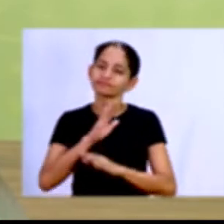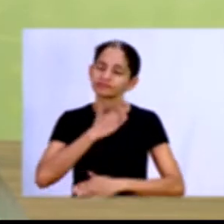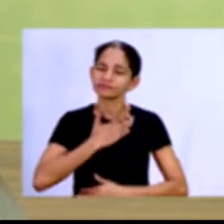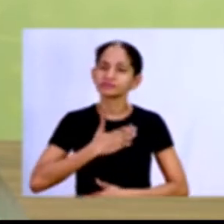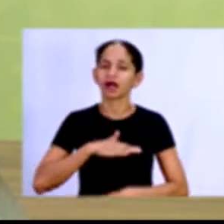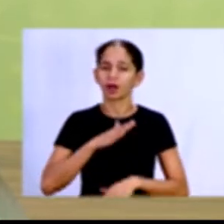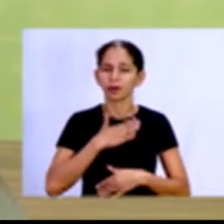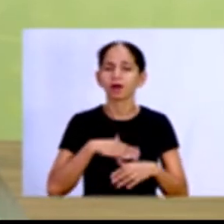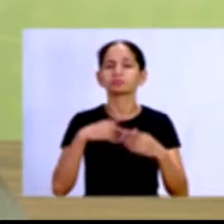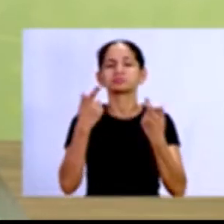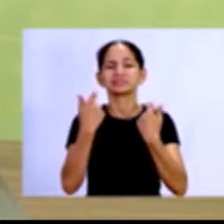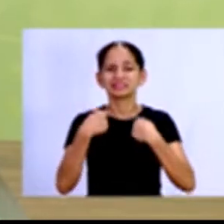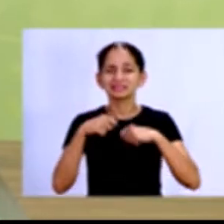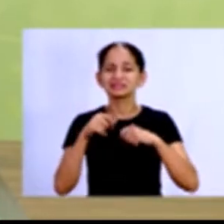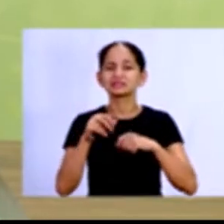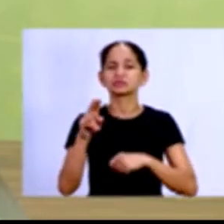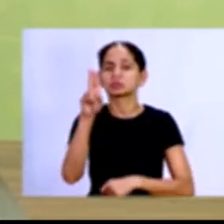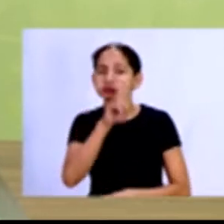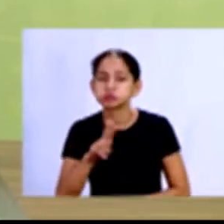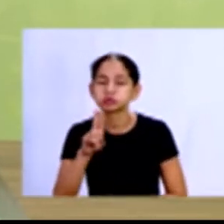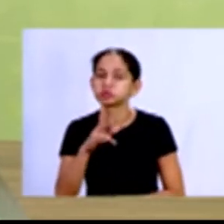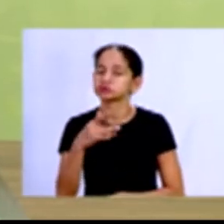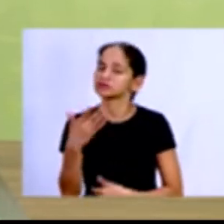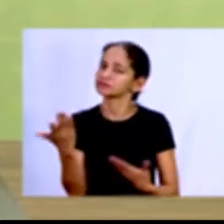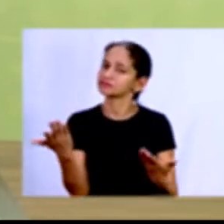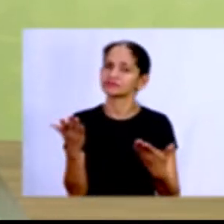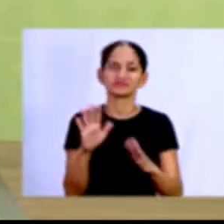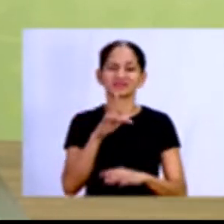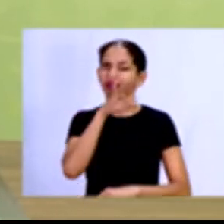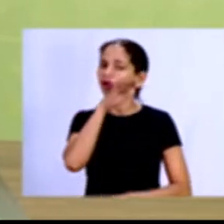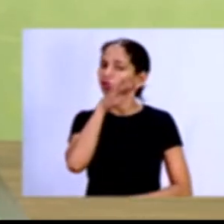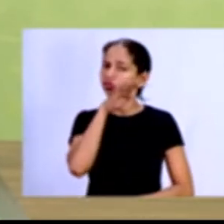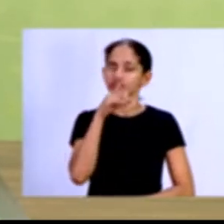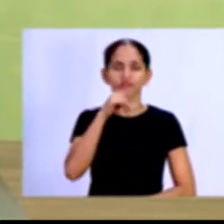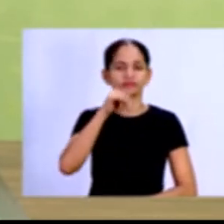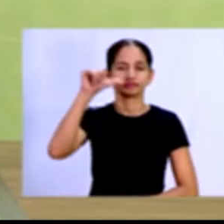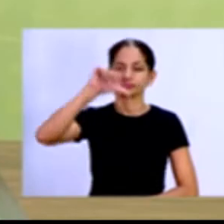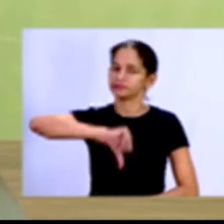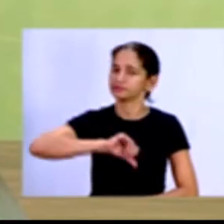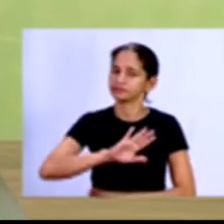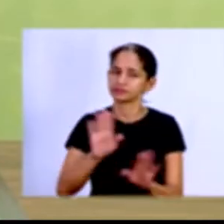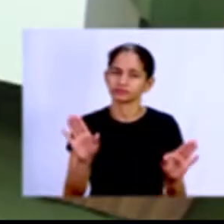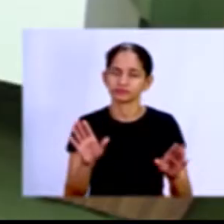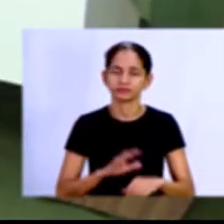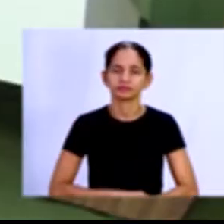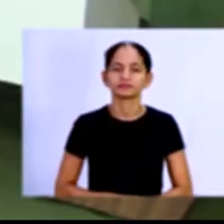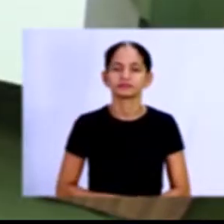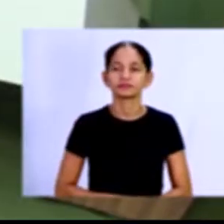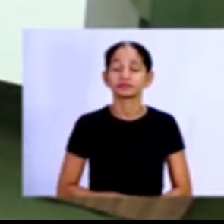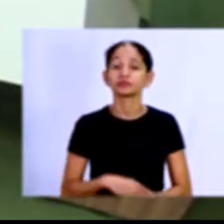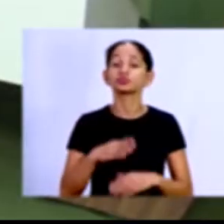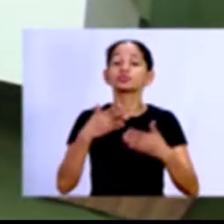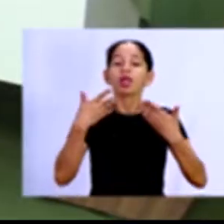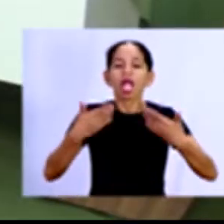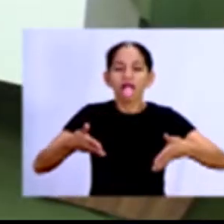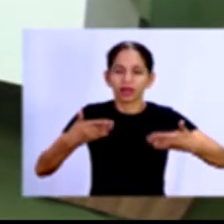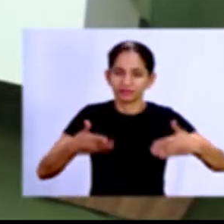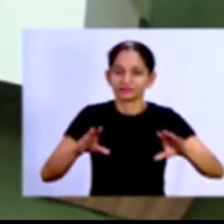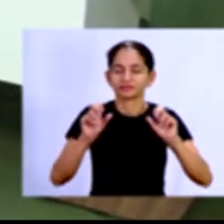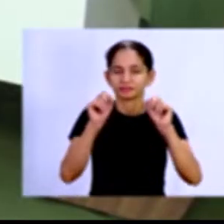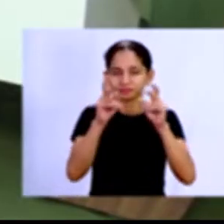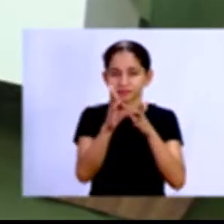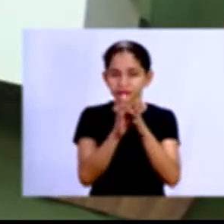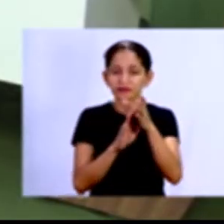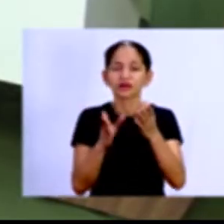Não, nada. E tudo que usa demais, né? Até água demais, afoga, morre. É tudo com moderação, né? Então,